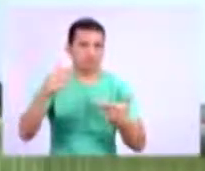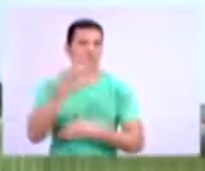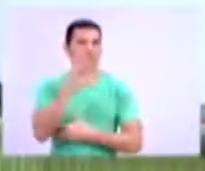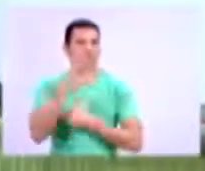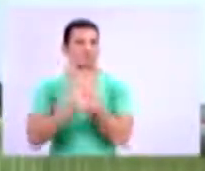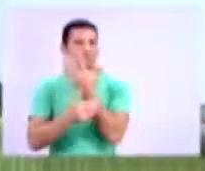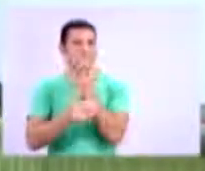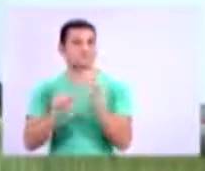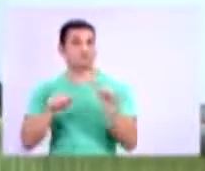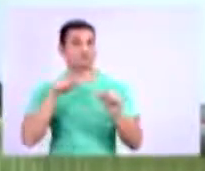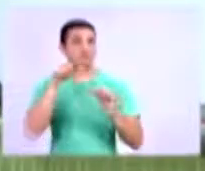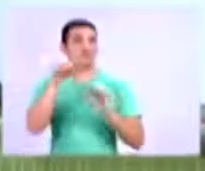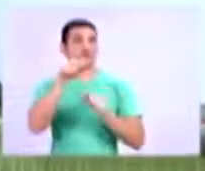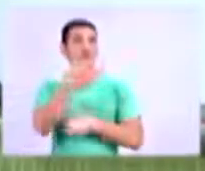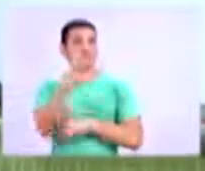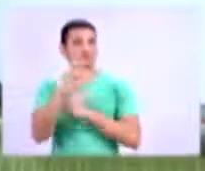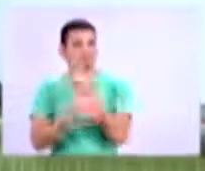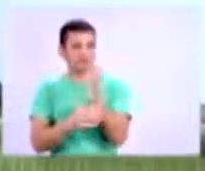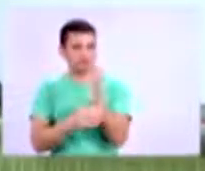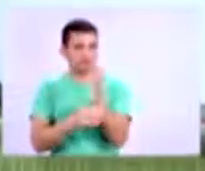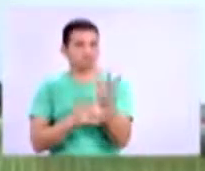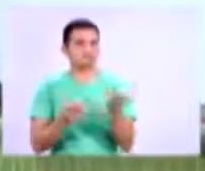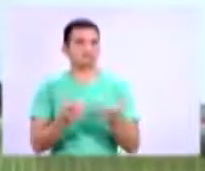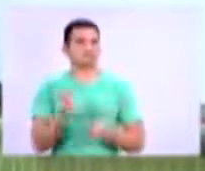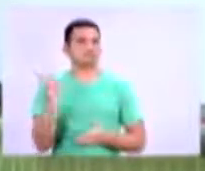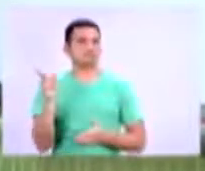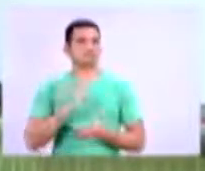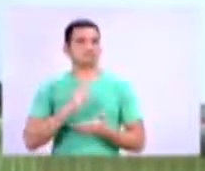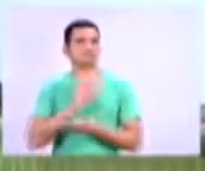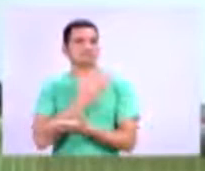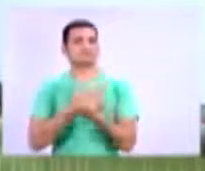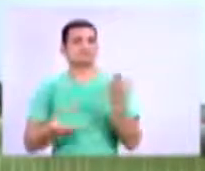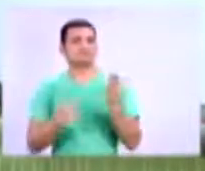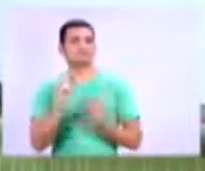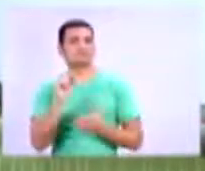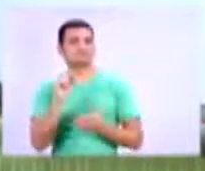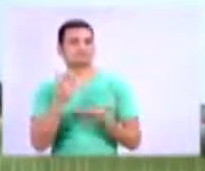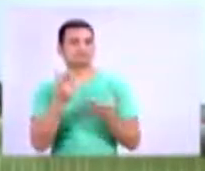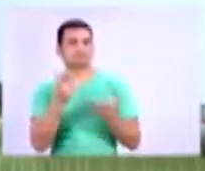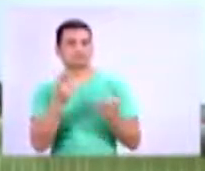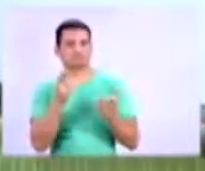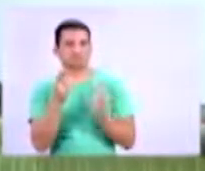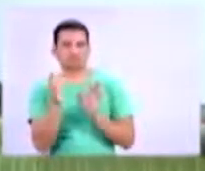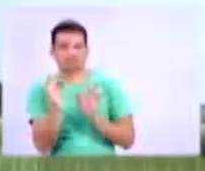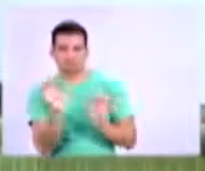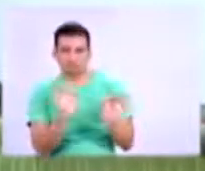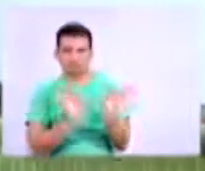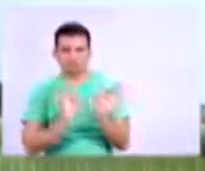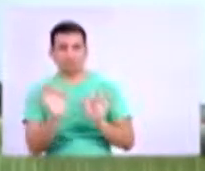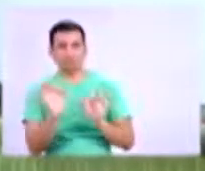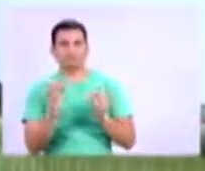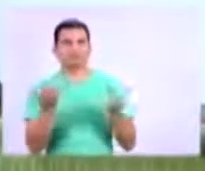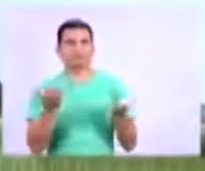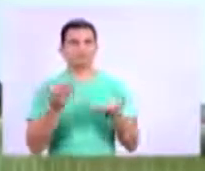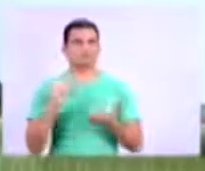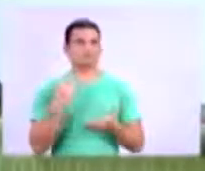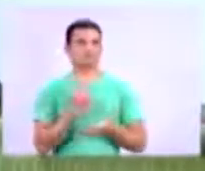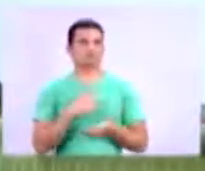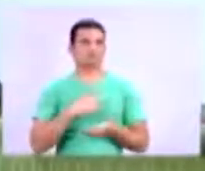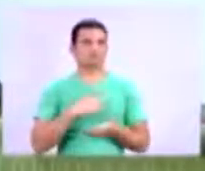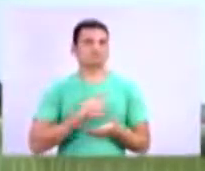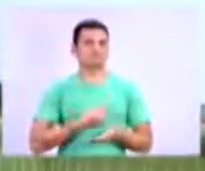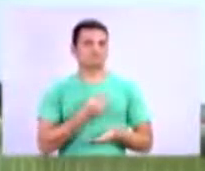seu benefício, e ele acaba meio que perdendo um pouco o controle disso. Então, hoje nós estamos vivendo com vários